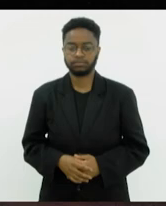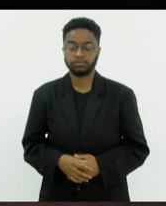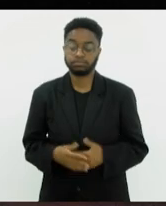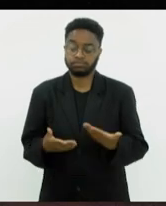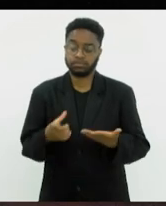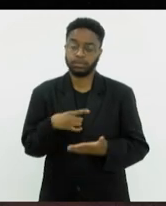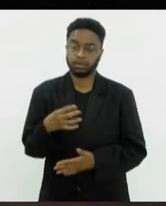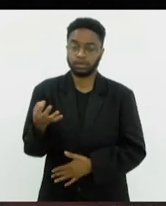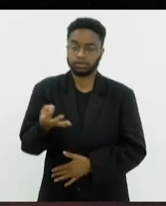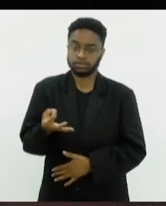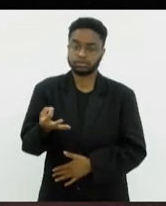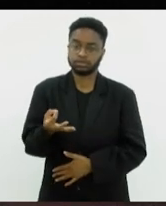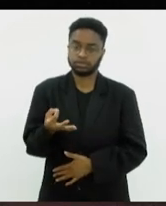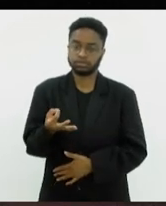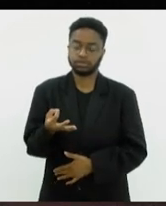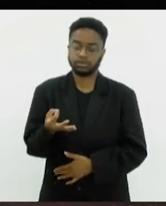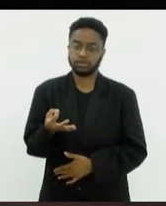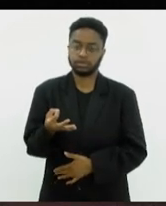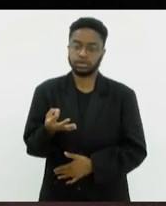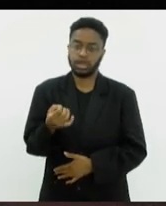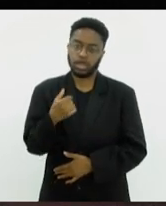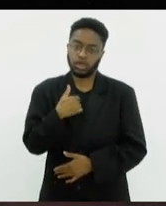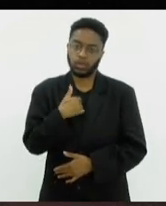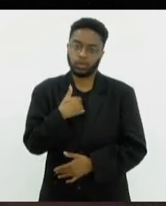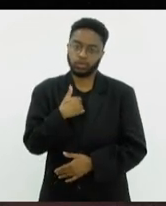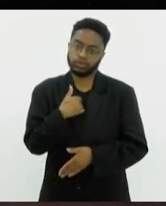Seguramente eu omiti